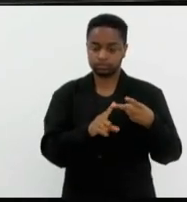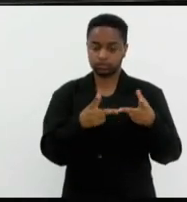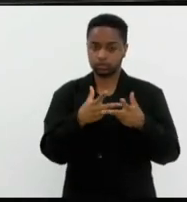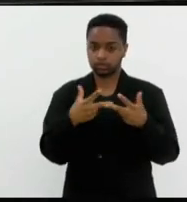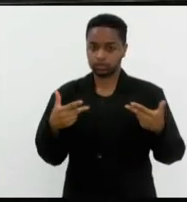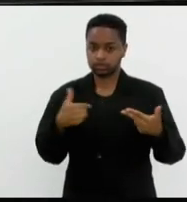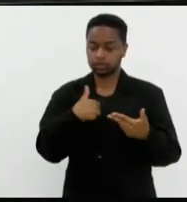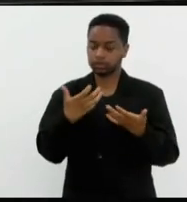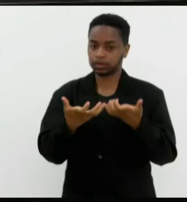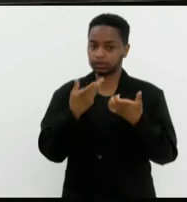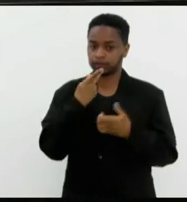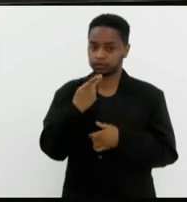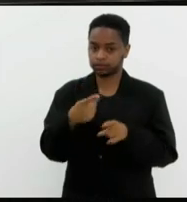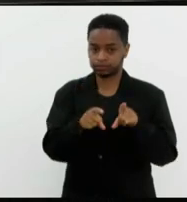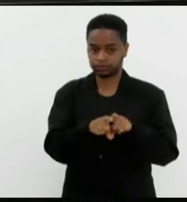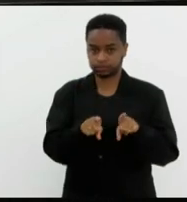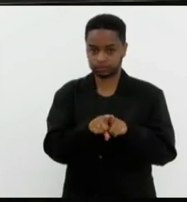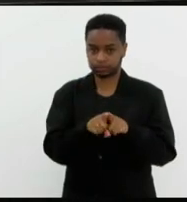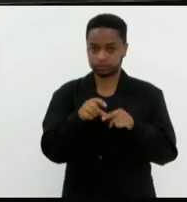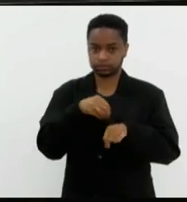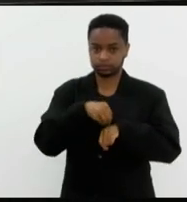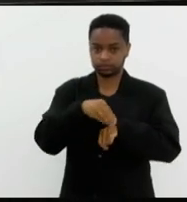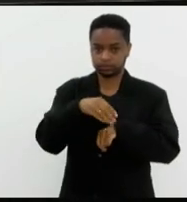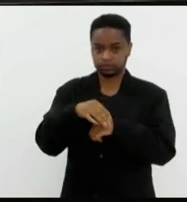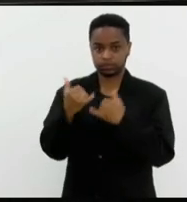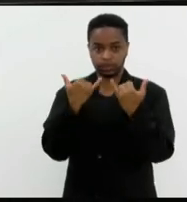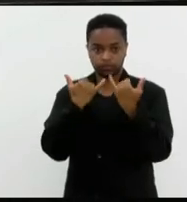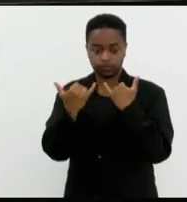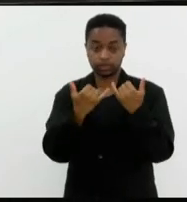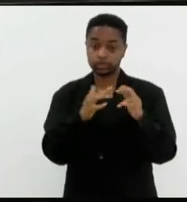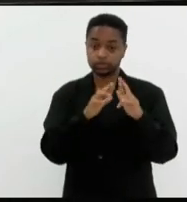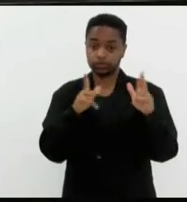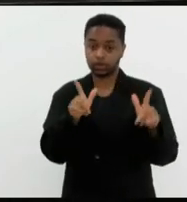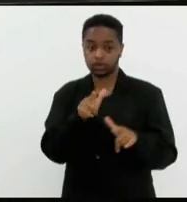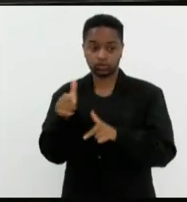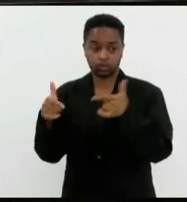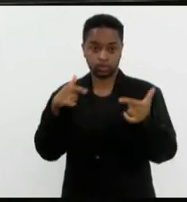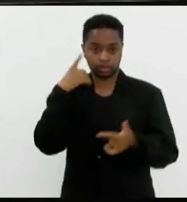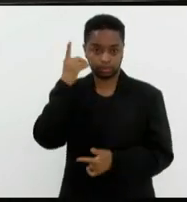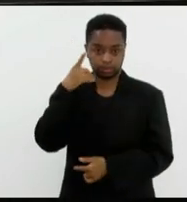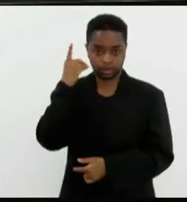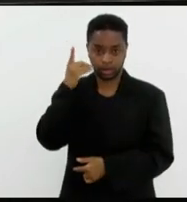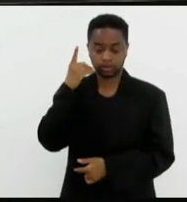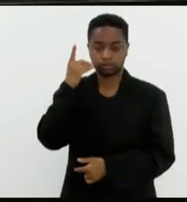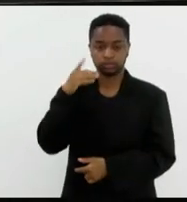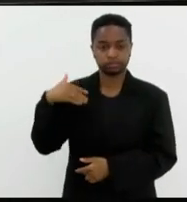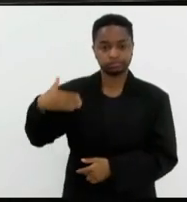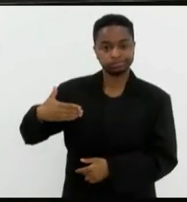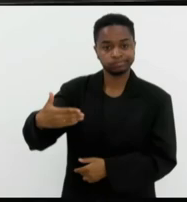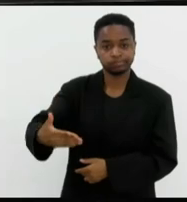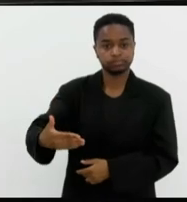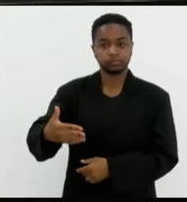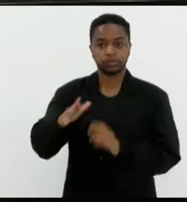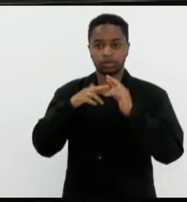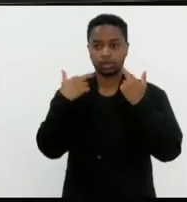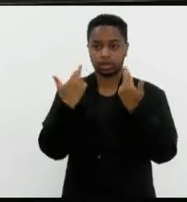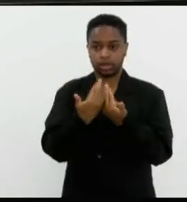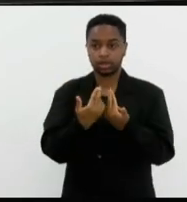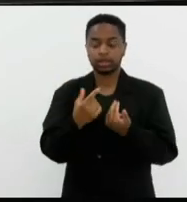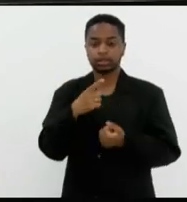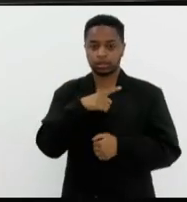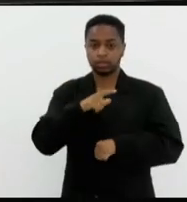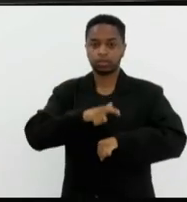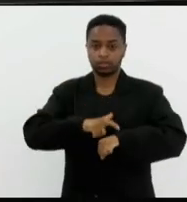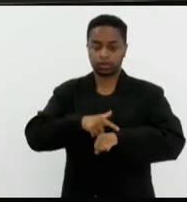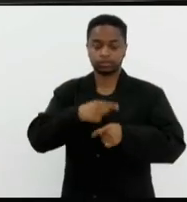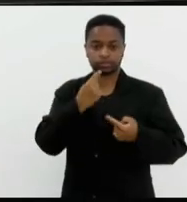aqui também utilizar nessa informação, diferente dos colegas ao longo da sessão, que eu espaço para fazer os grandes